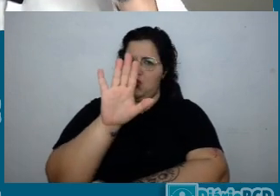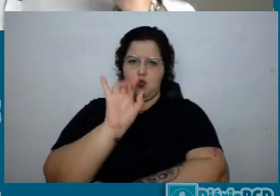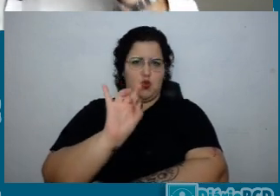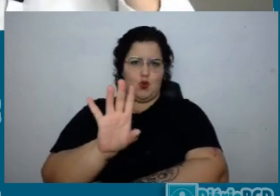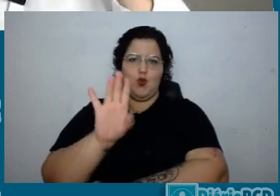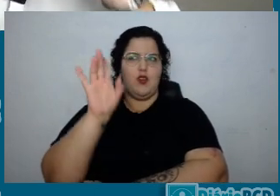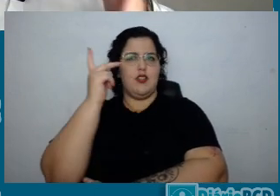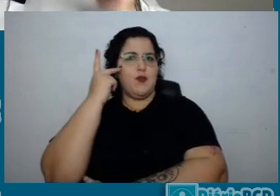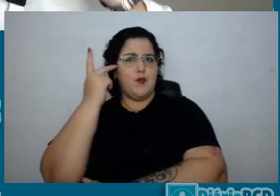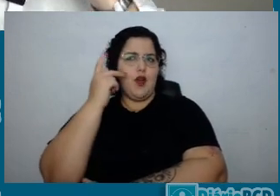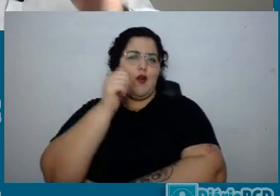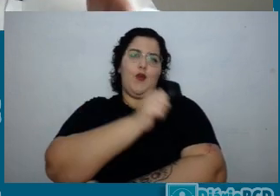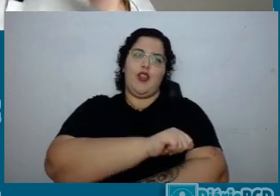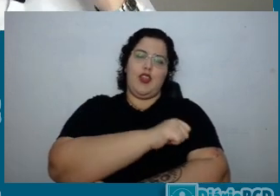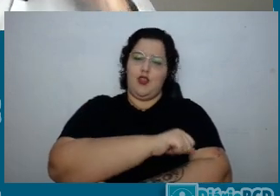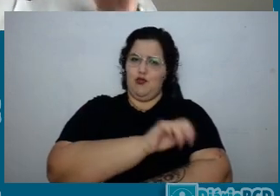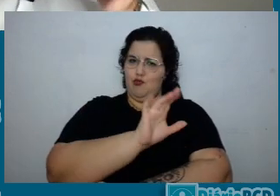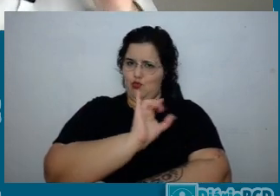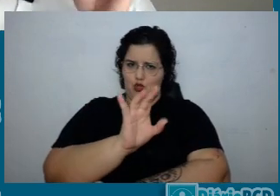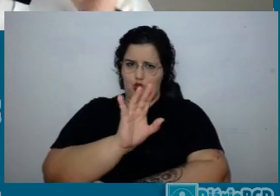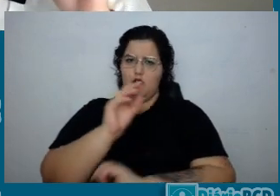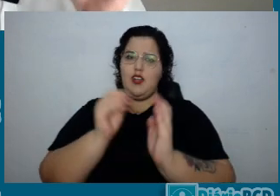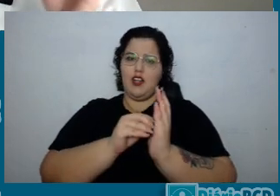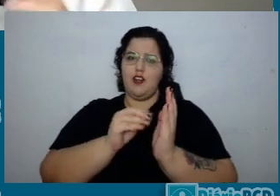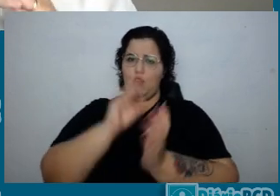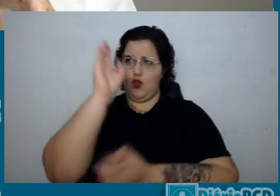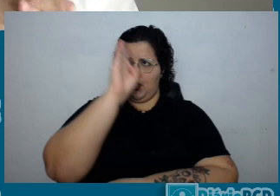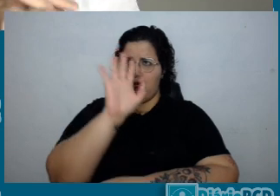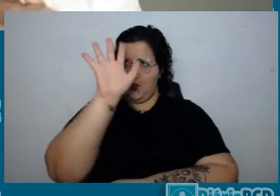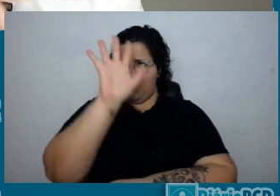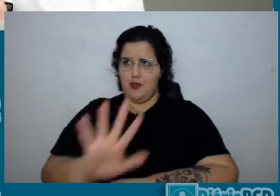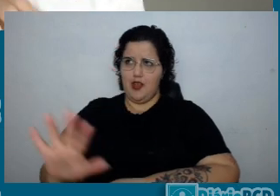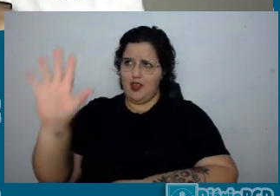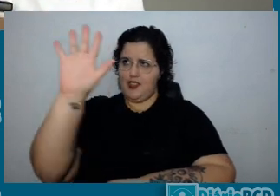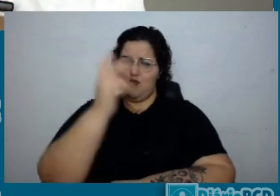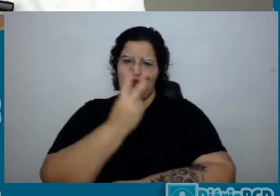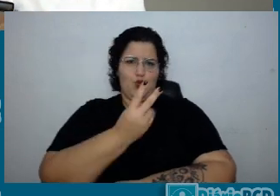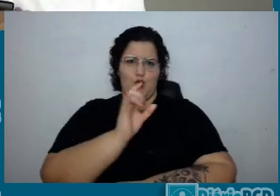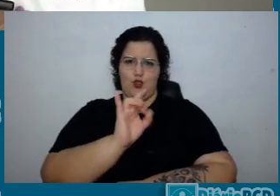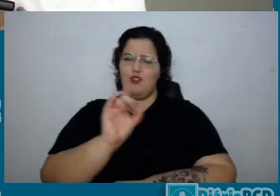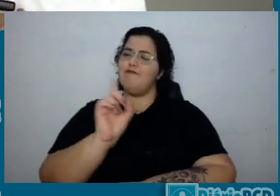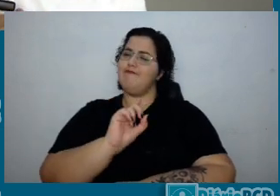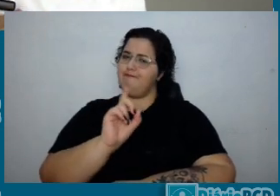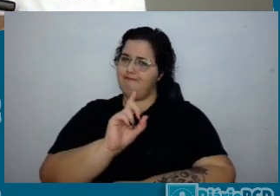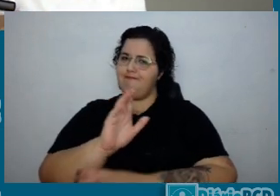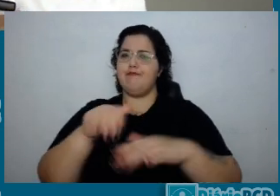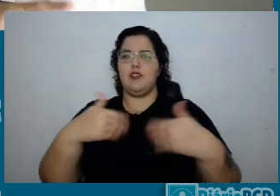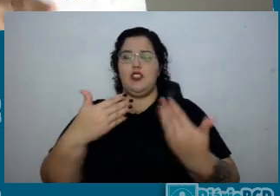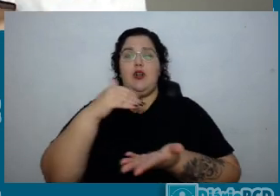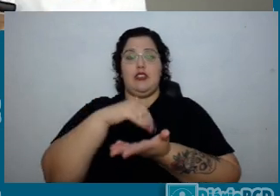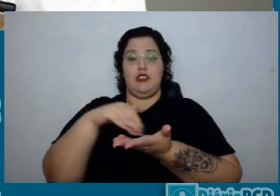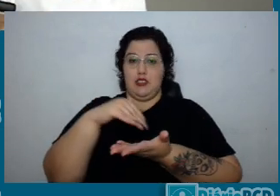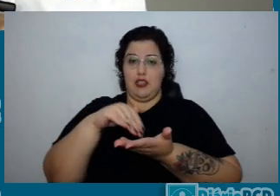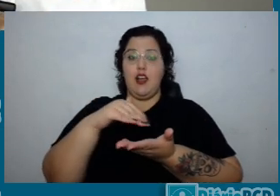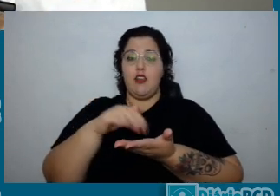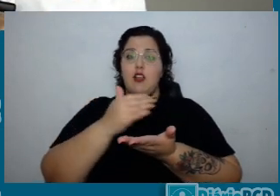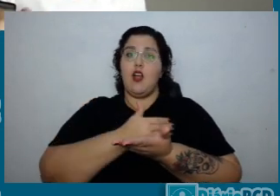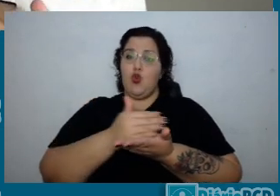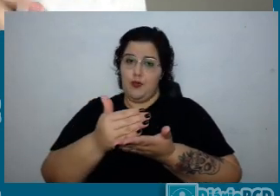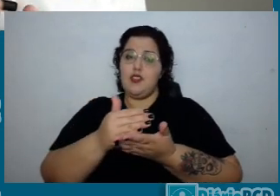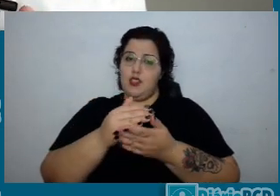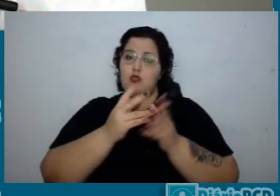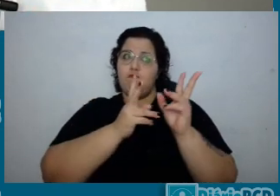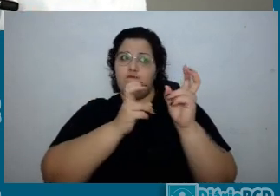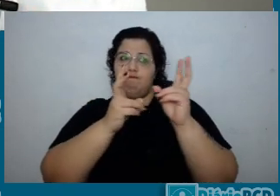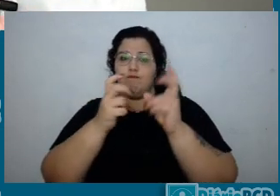só São Paulo, Rio, parece que o Brasil é feito por 2 estados só, mas eu tenho percebido que a Secretaria Nacional, o Ministério, tem